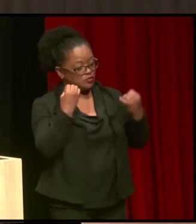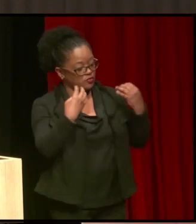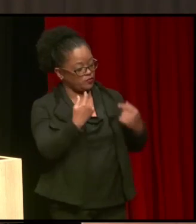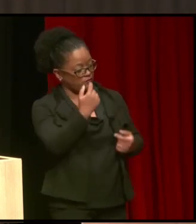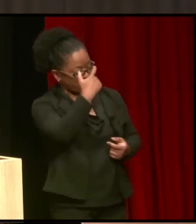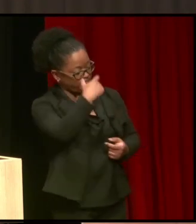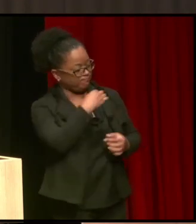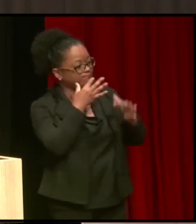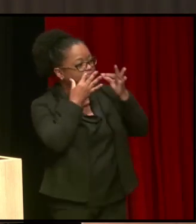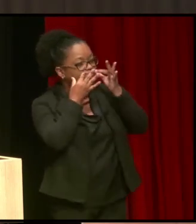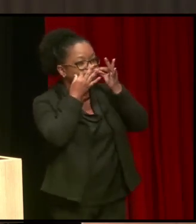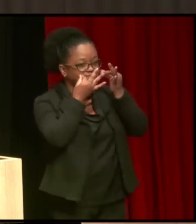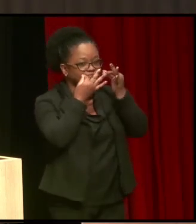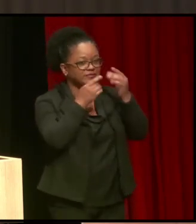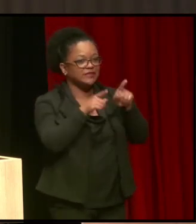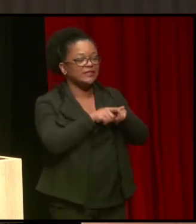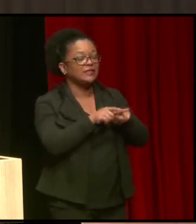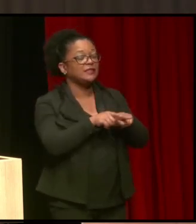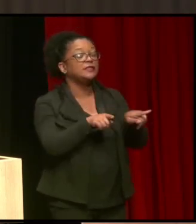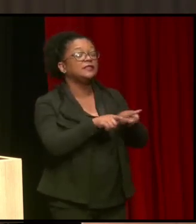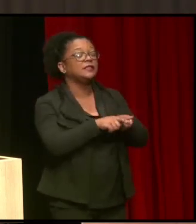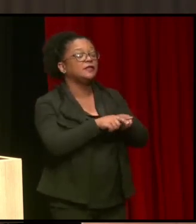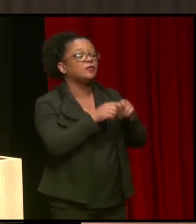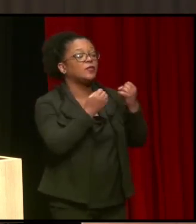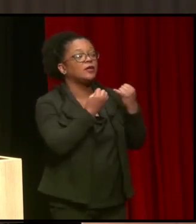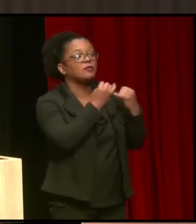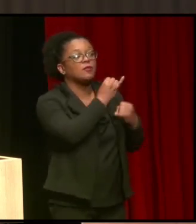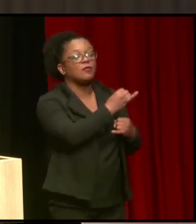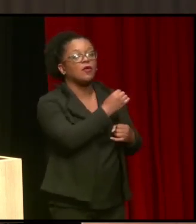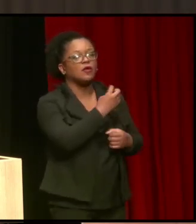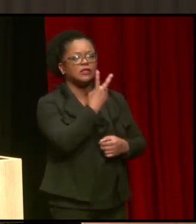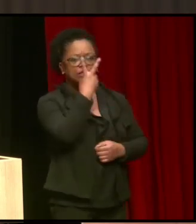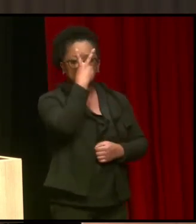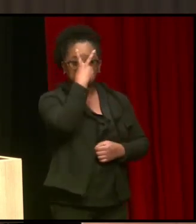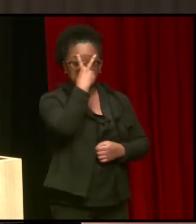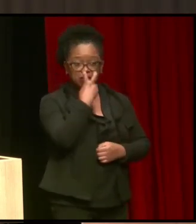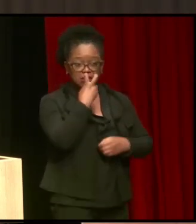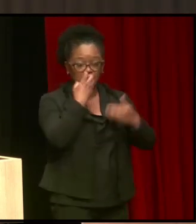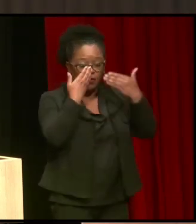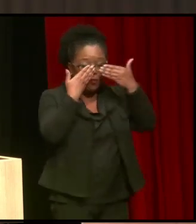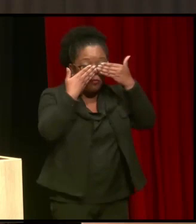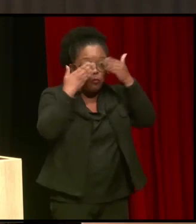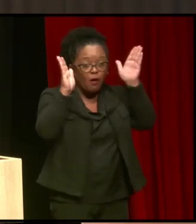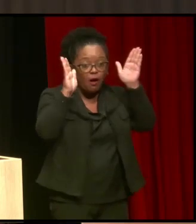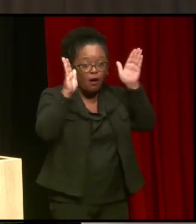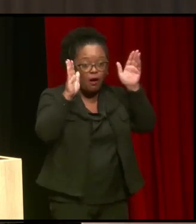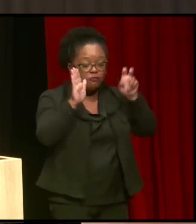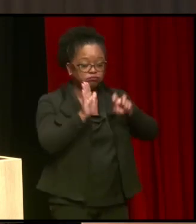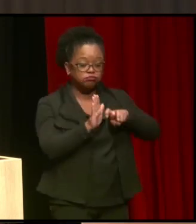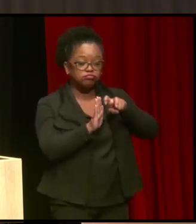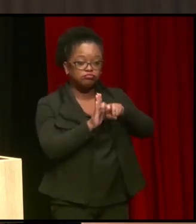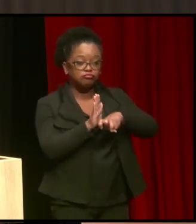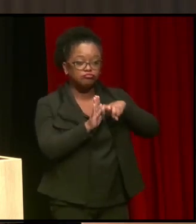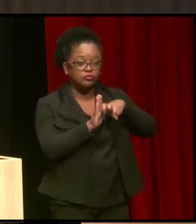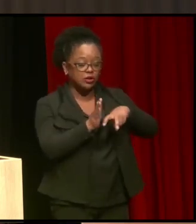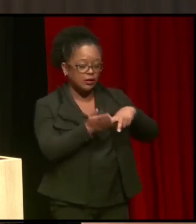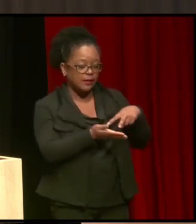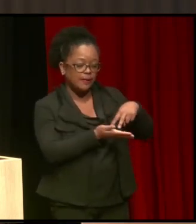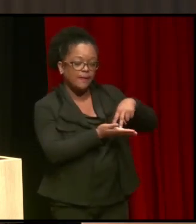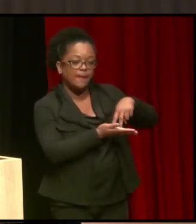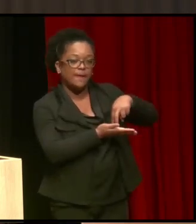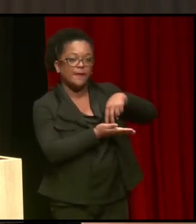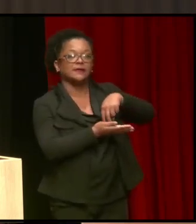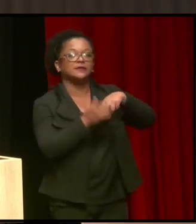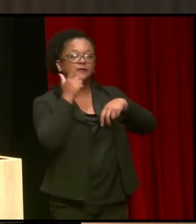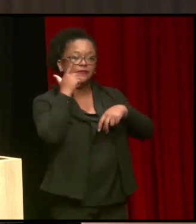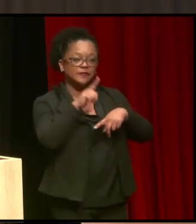a ele que os cegos veem, os coxos andam, os